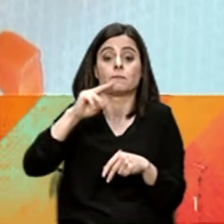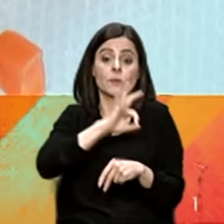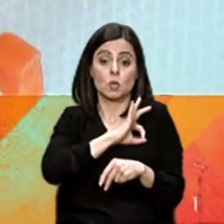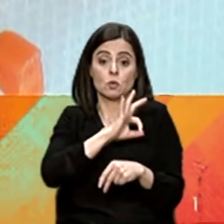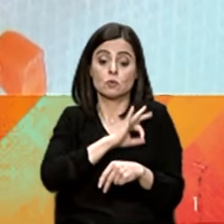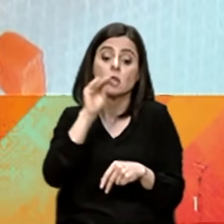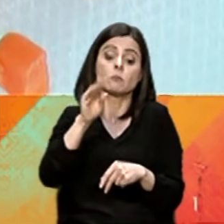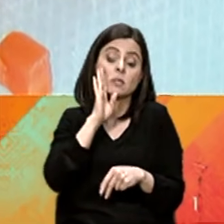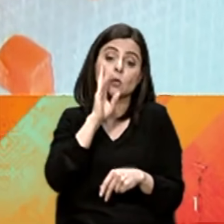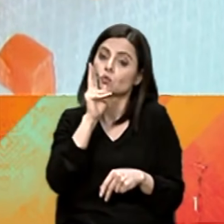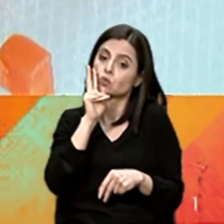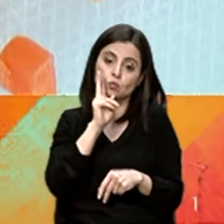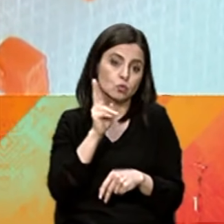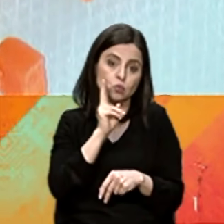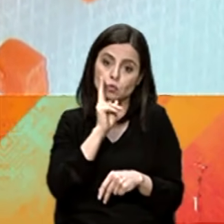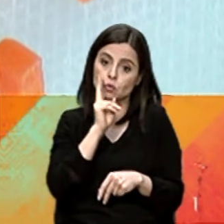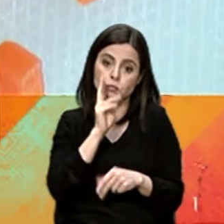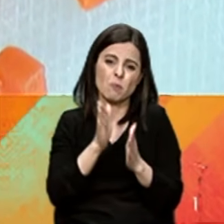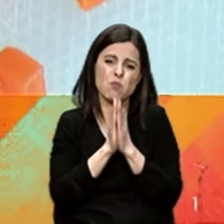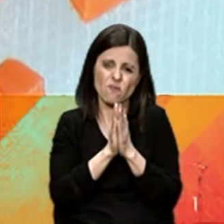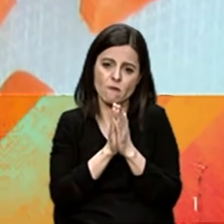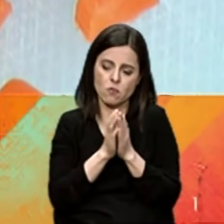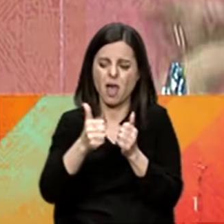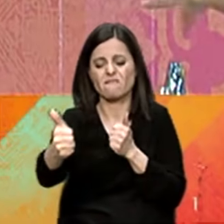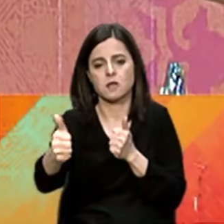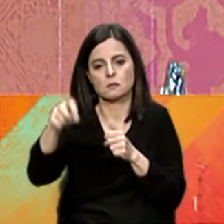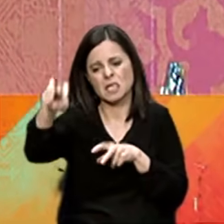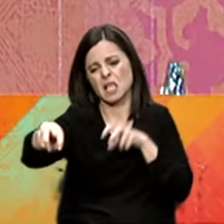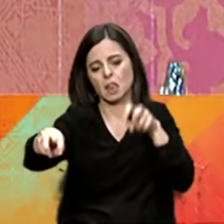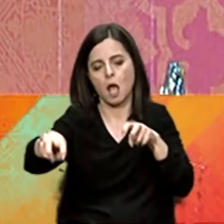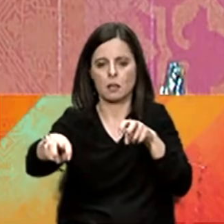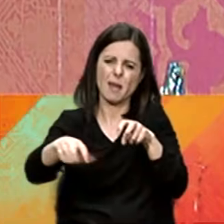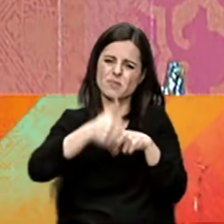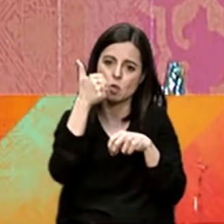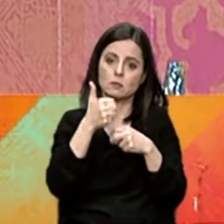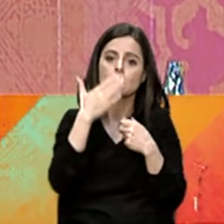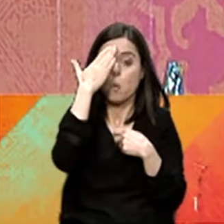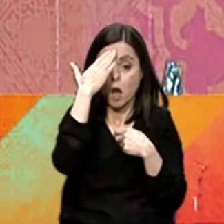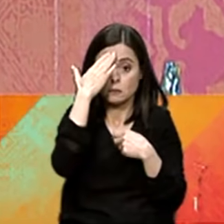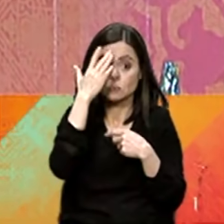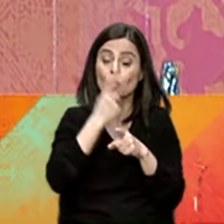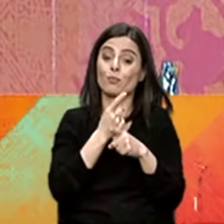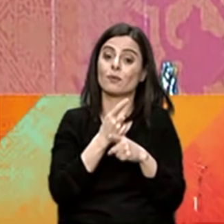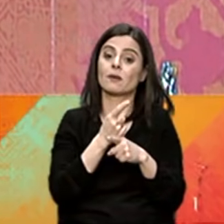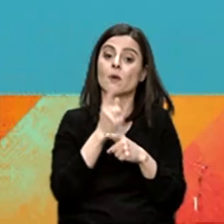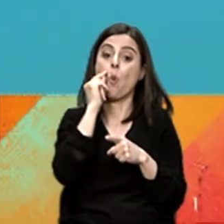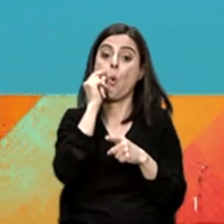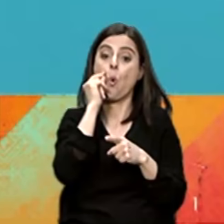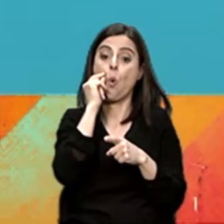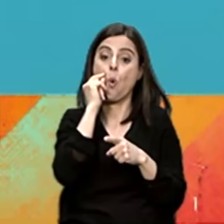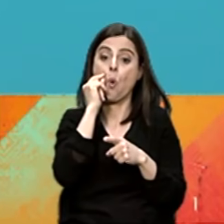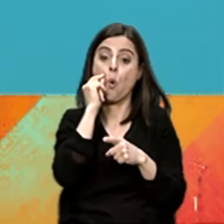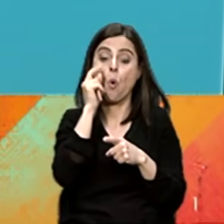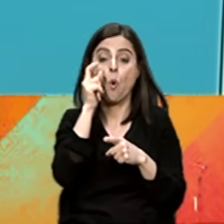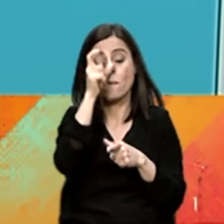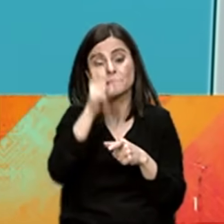a atenção e disse: ai, por favor, olha, afastem-se. Portanto, eu acho que há um cuidado. Há mesmo esse dever de manter os espaços, não é? Ou